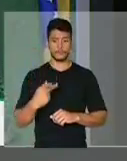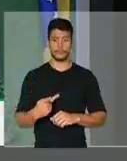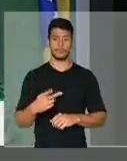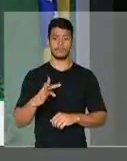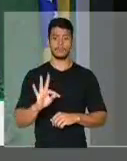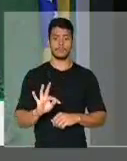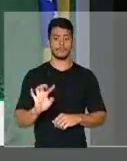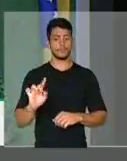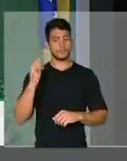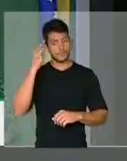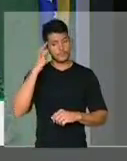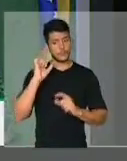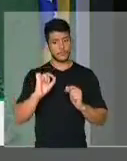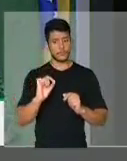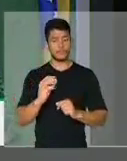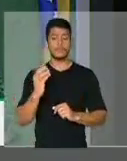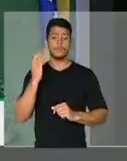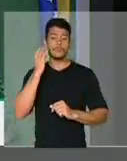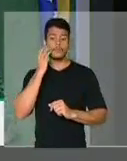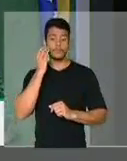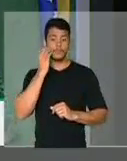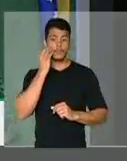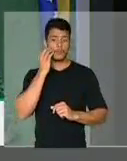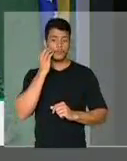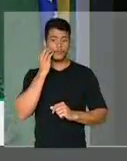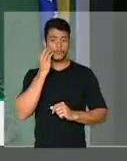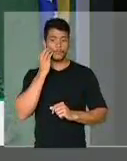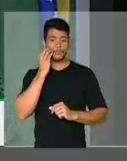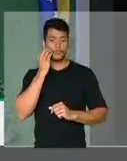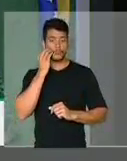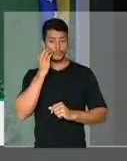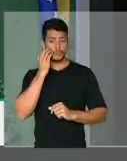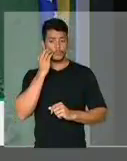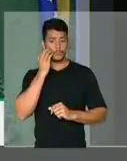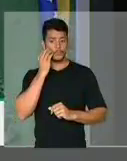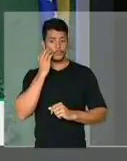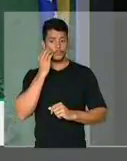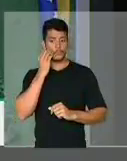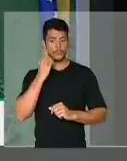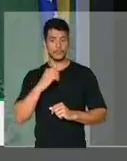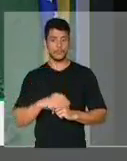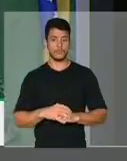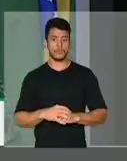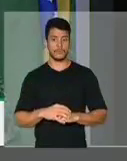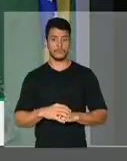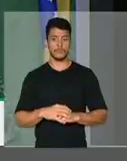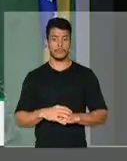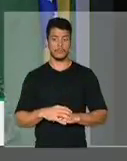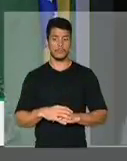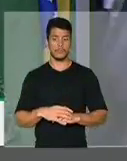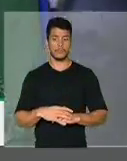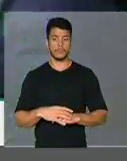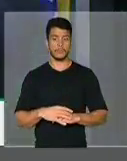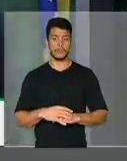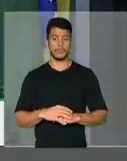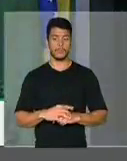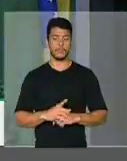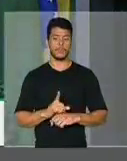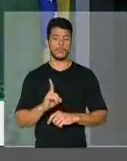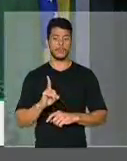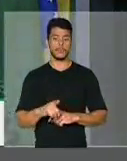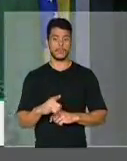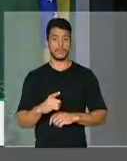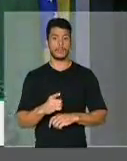que telefonia celular e queria marcar legalmente era um